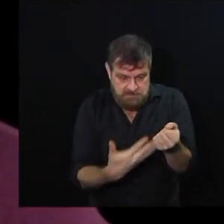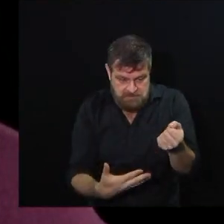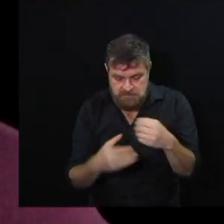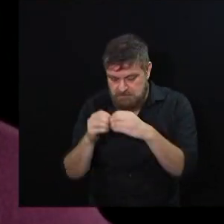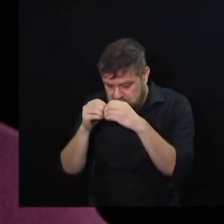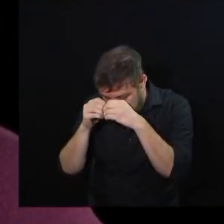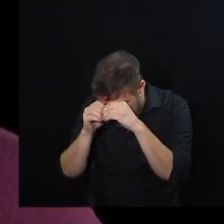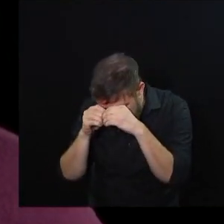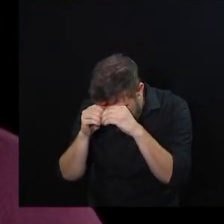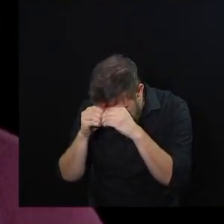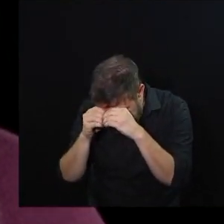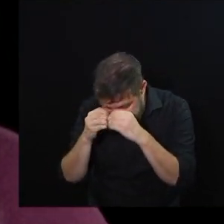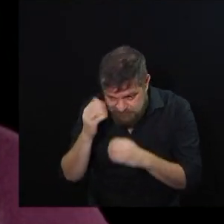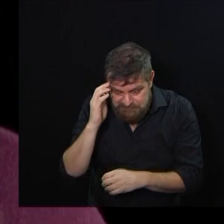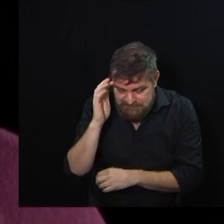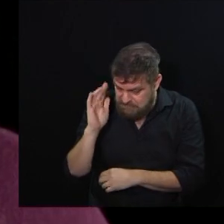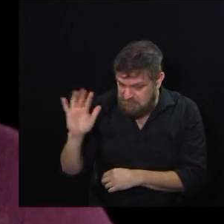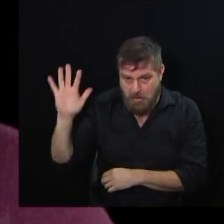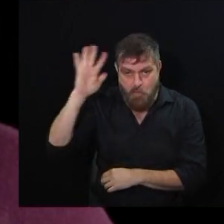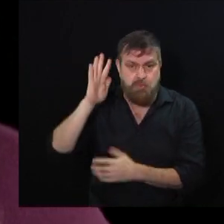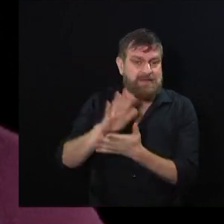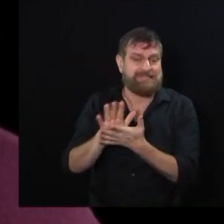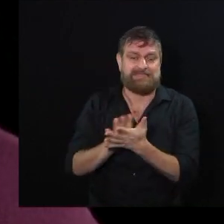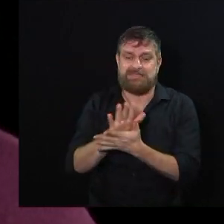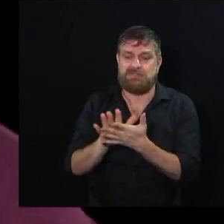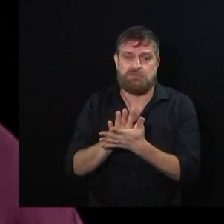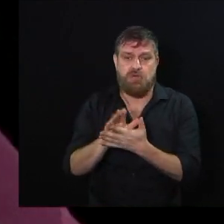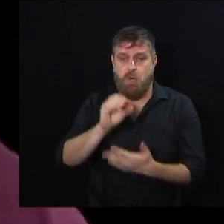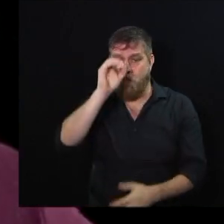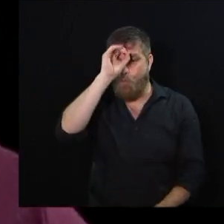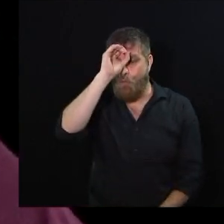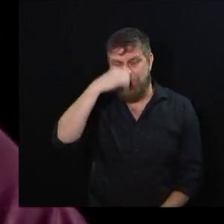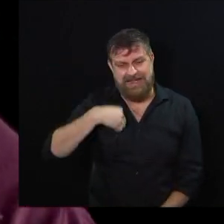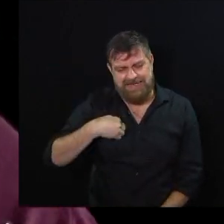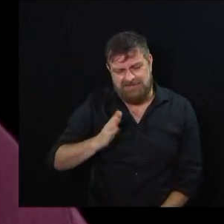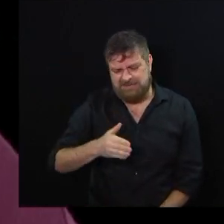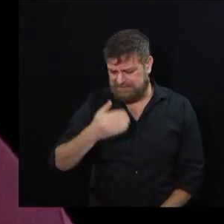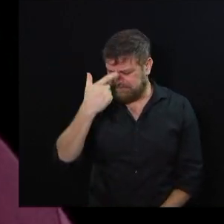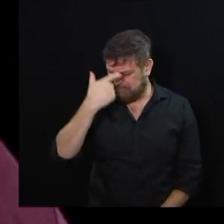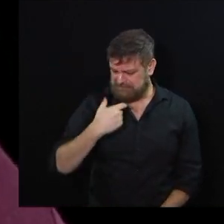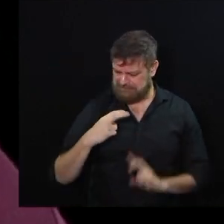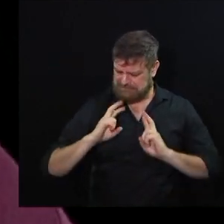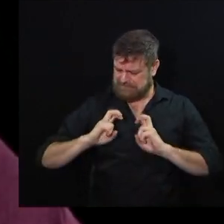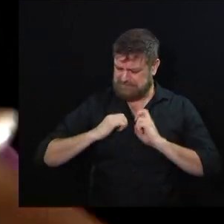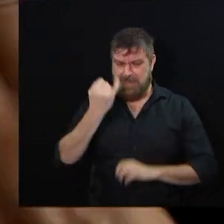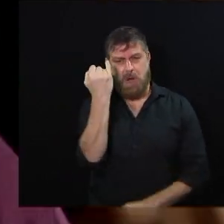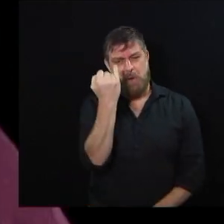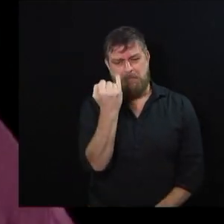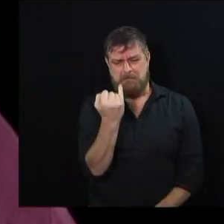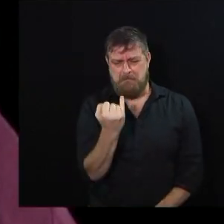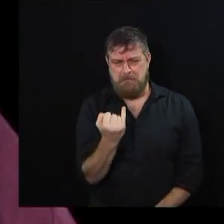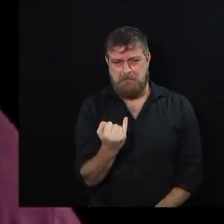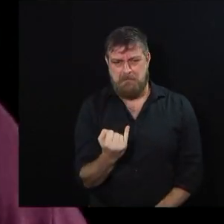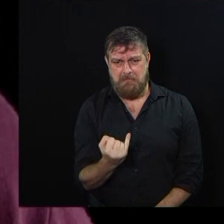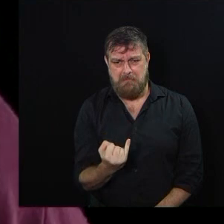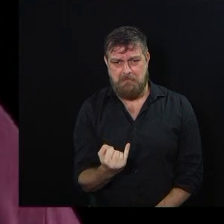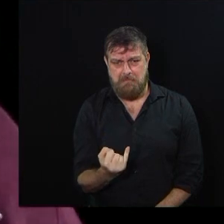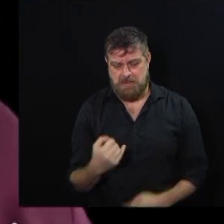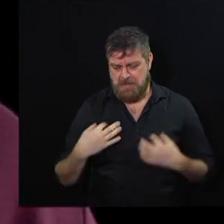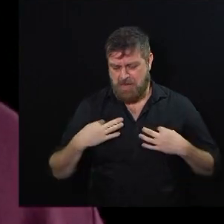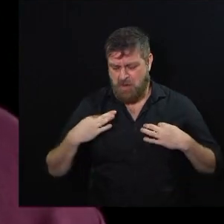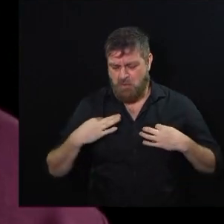imaginava jamais, né? Eu estava já muito magra, né? O meu manequim estava 40. Eu, autona, do jeito que sou,